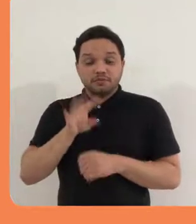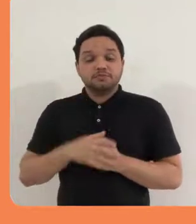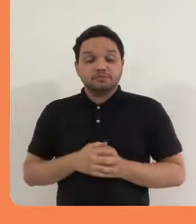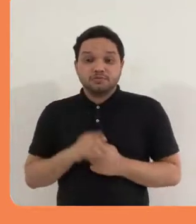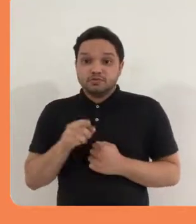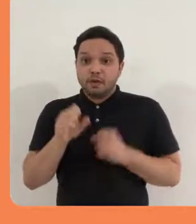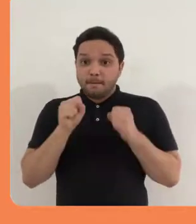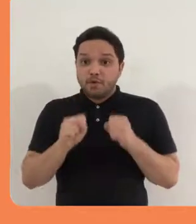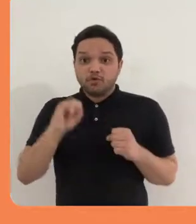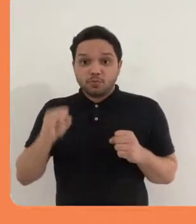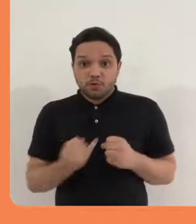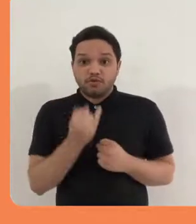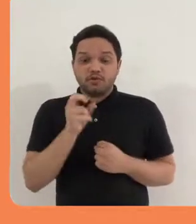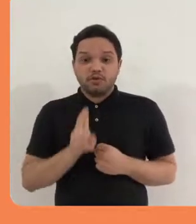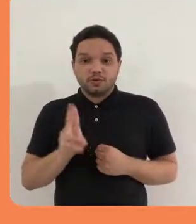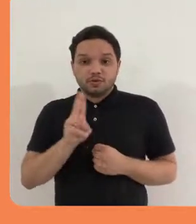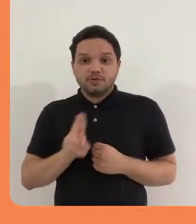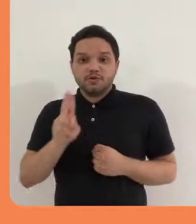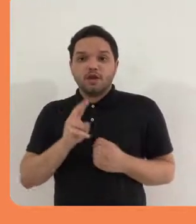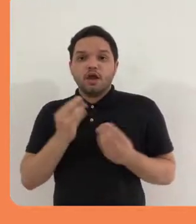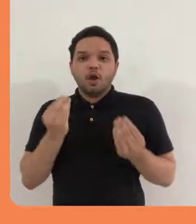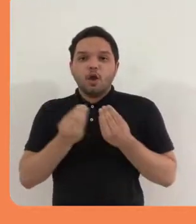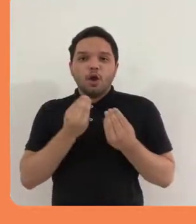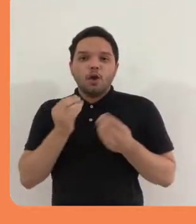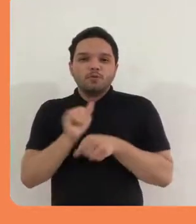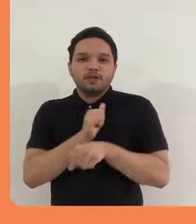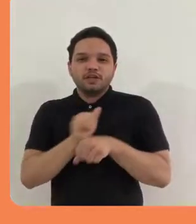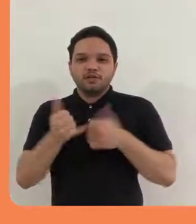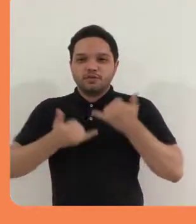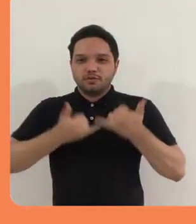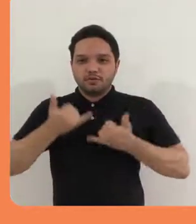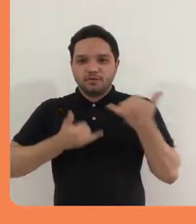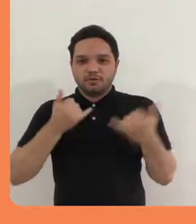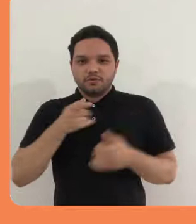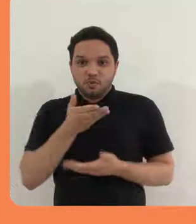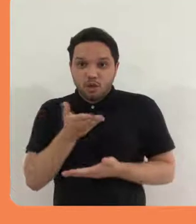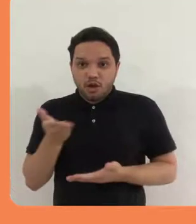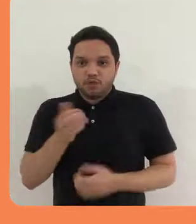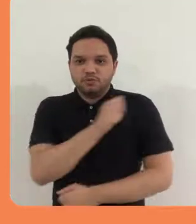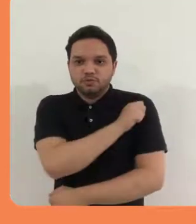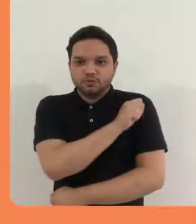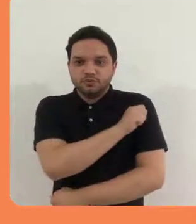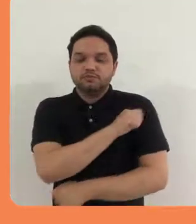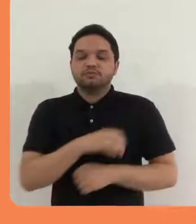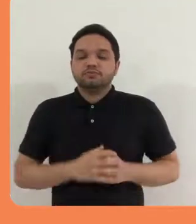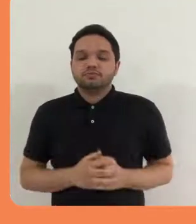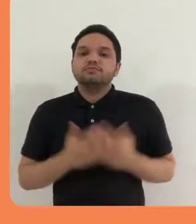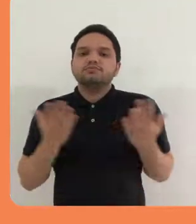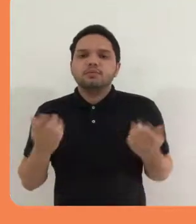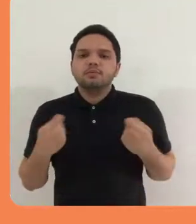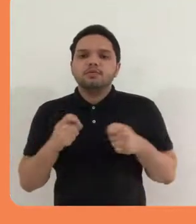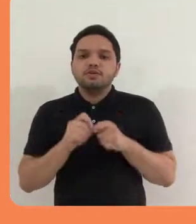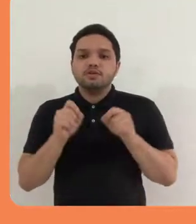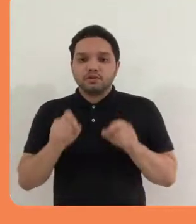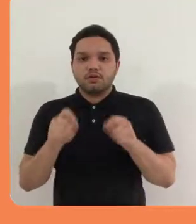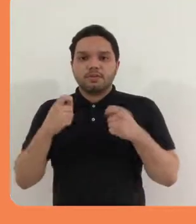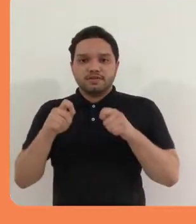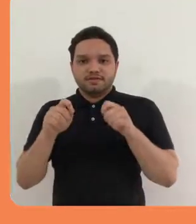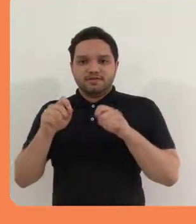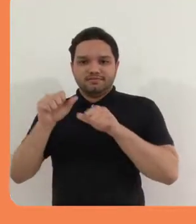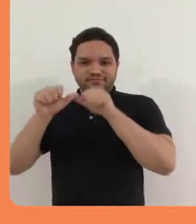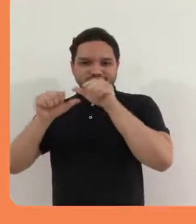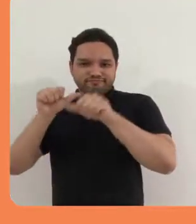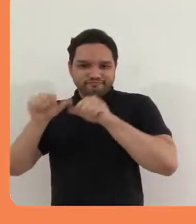precisamos decidir quais são as atividades, quais são as tarefas que serão marcadas para